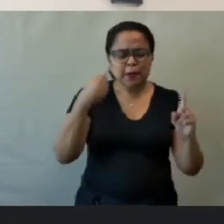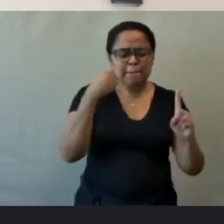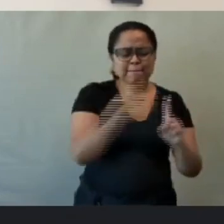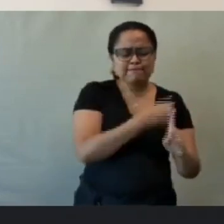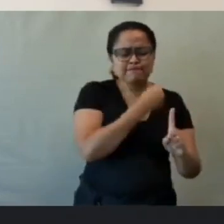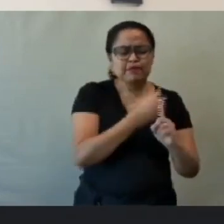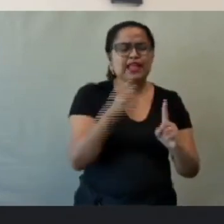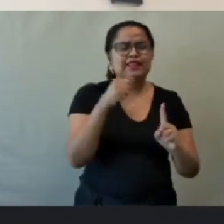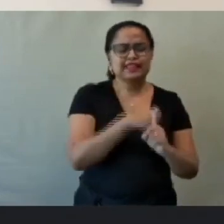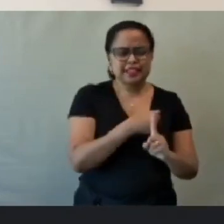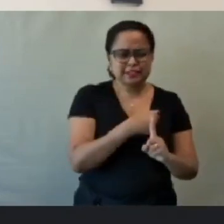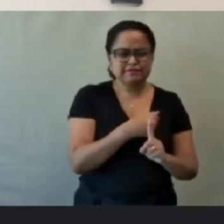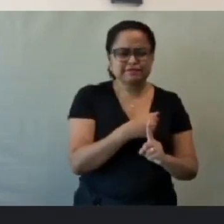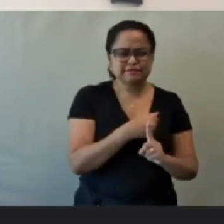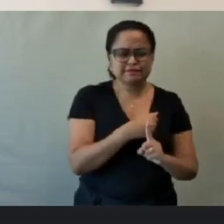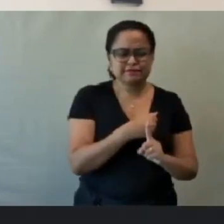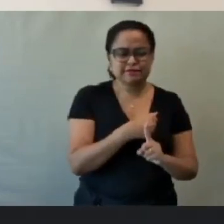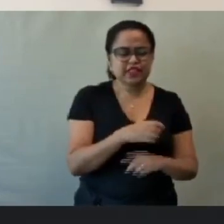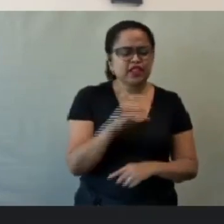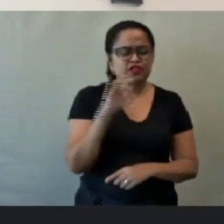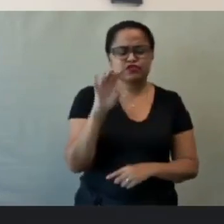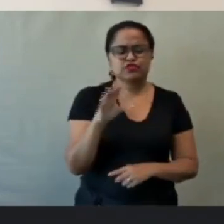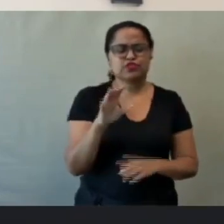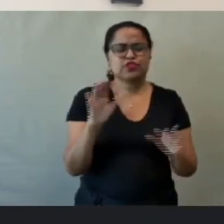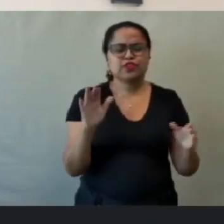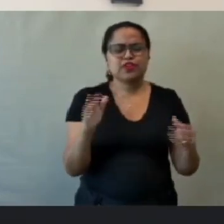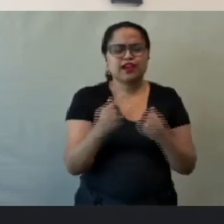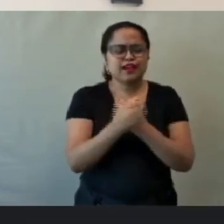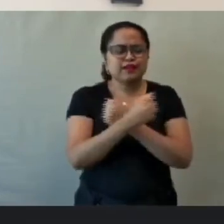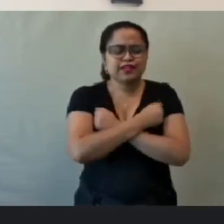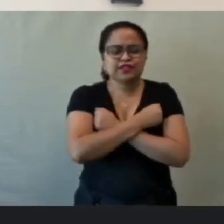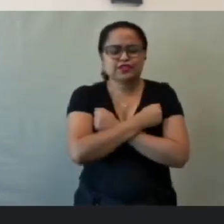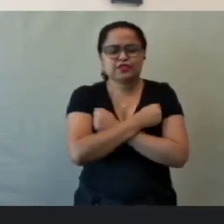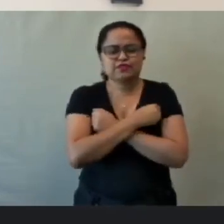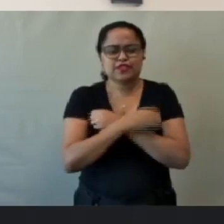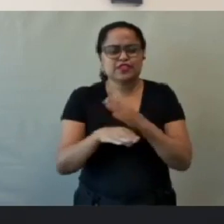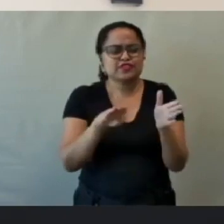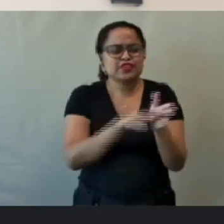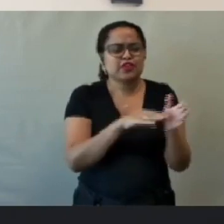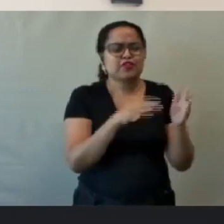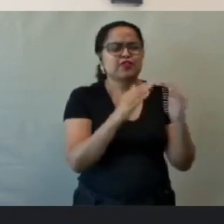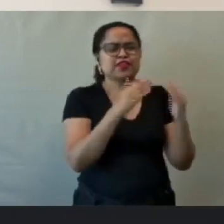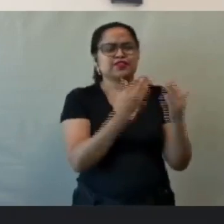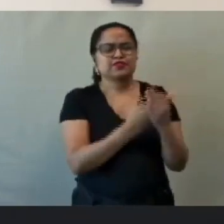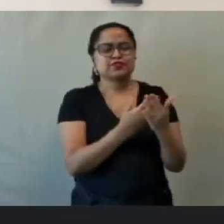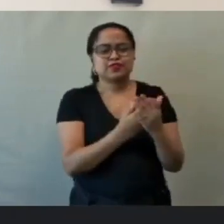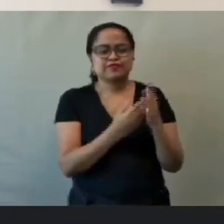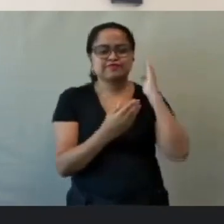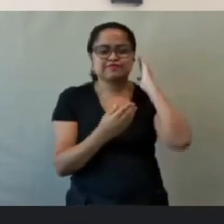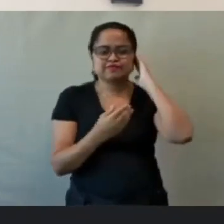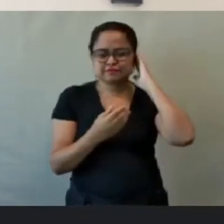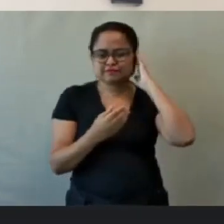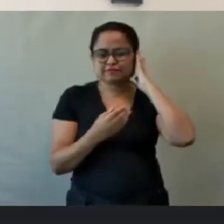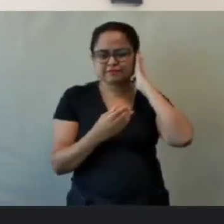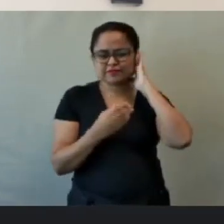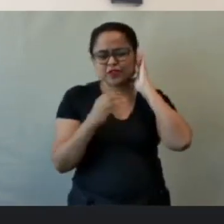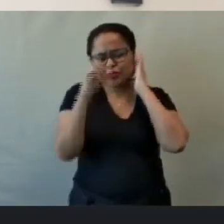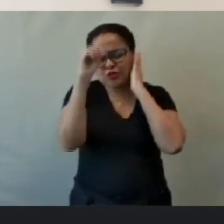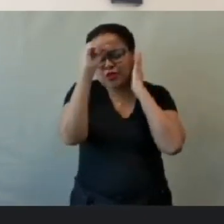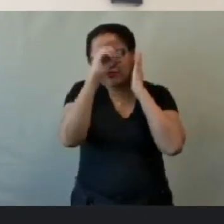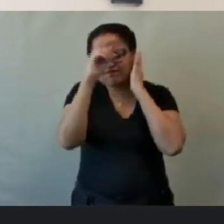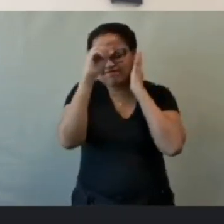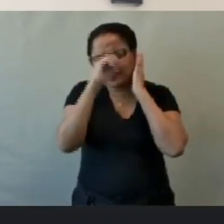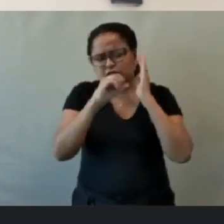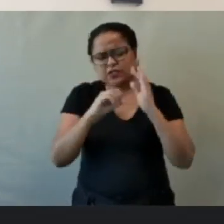chegou na escola, ela só abraçou, né? Uma coisa totalmente inocente e, assim, abraçou o coleguinha, né?